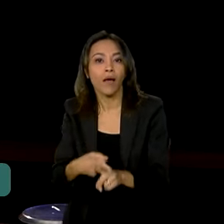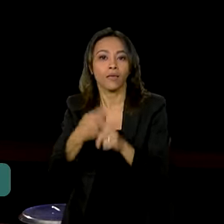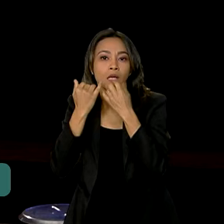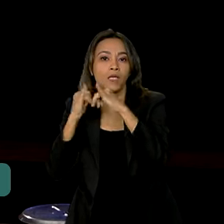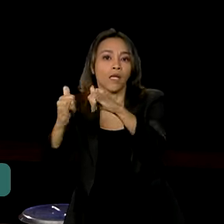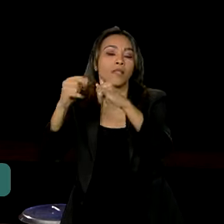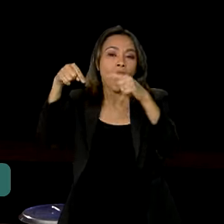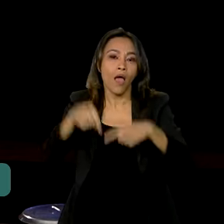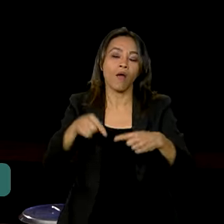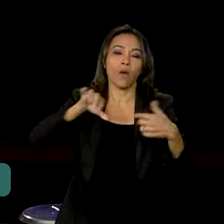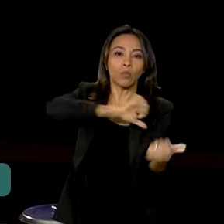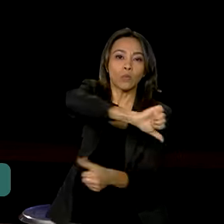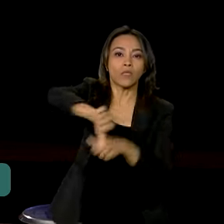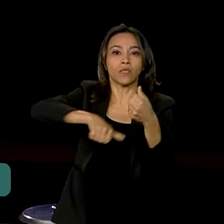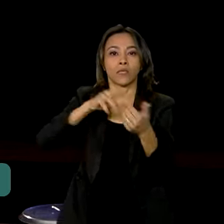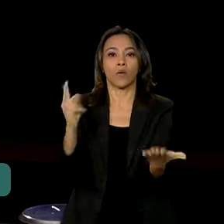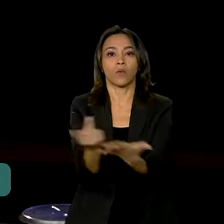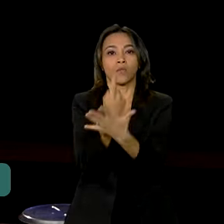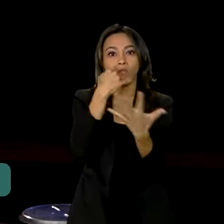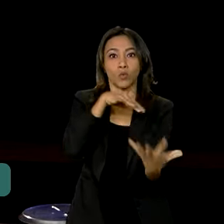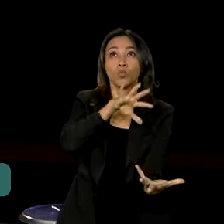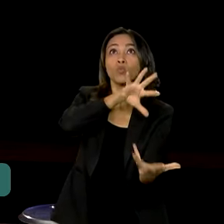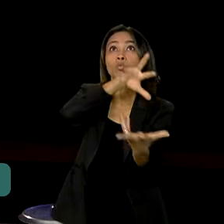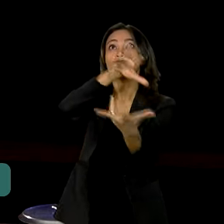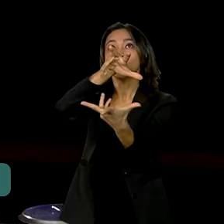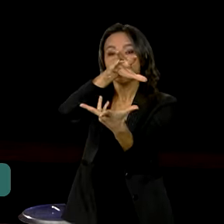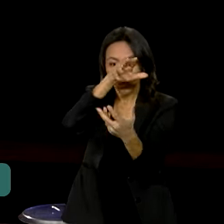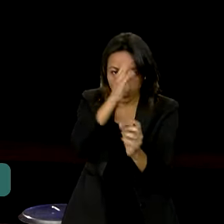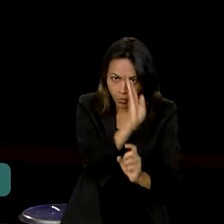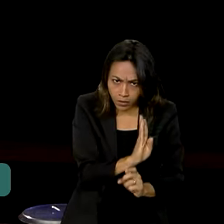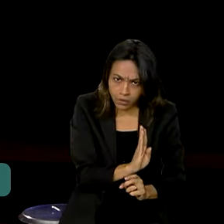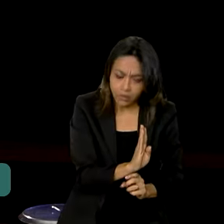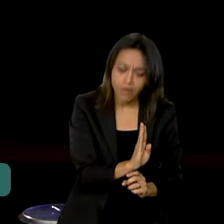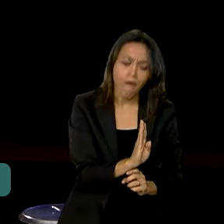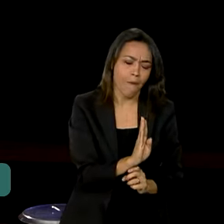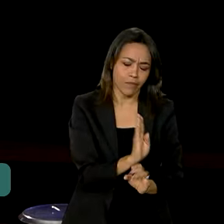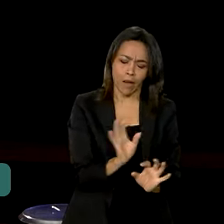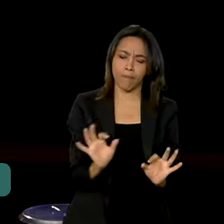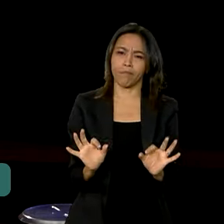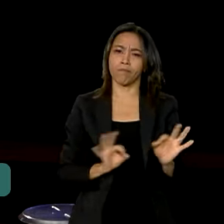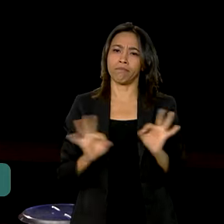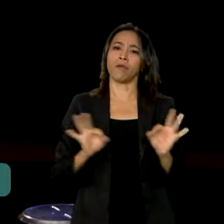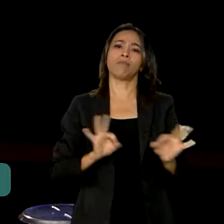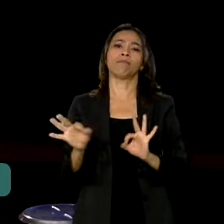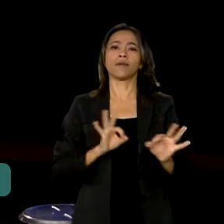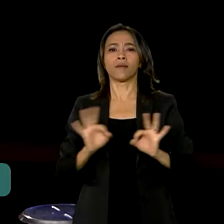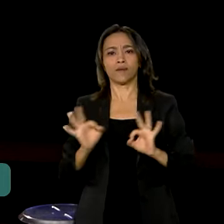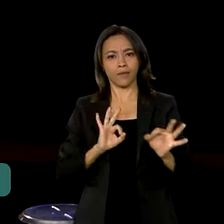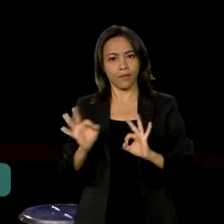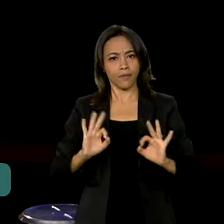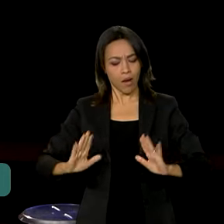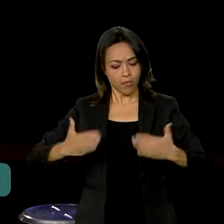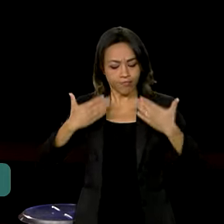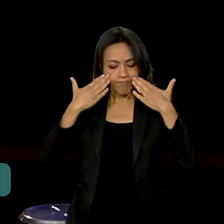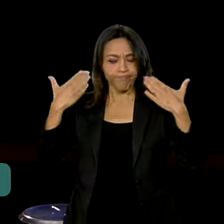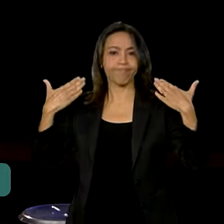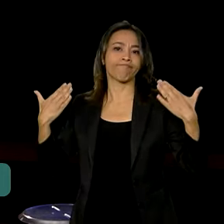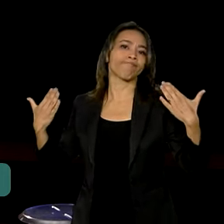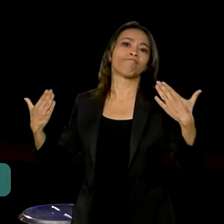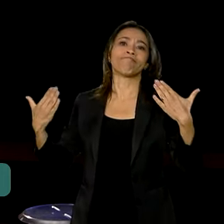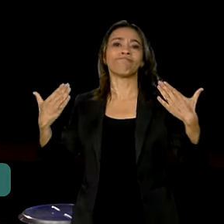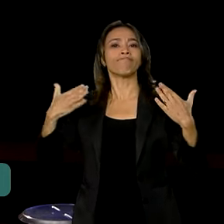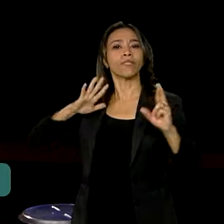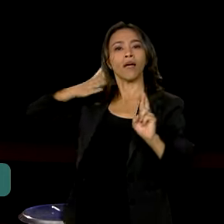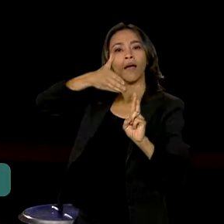que está acontecendo no mundo e que o Brasil está apto, né, e se candidatando a continuar